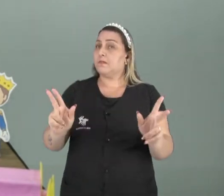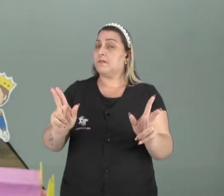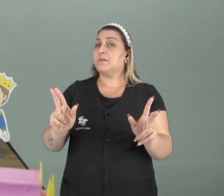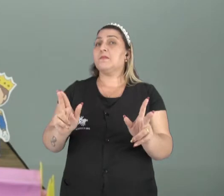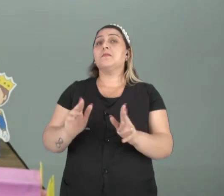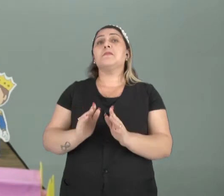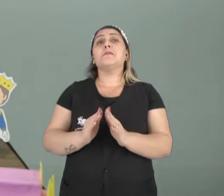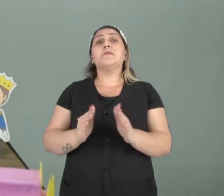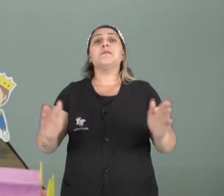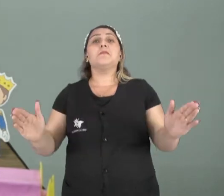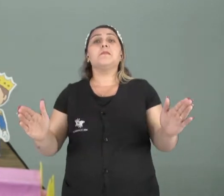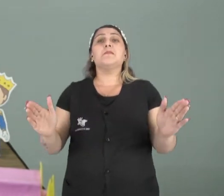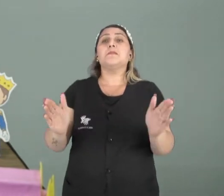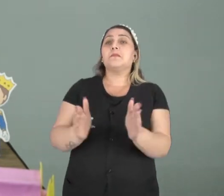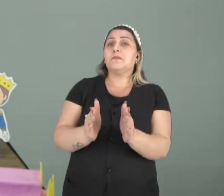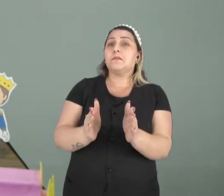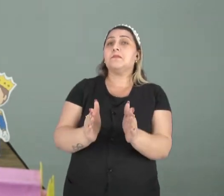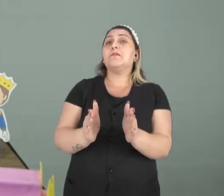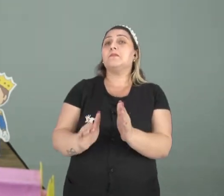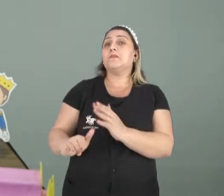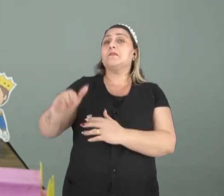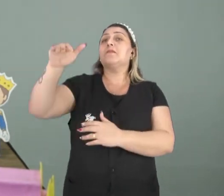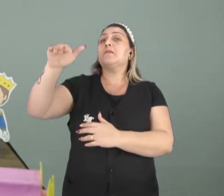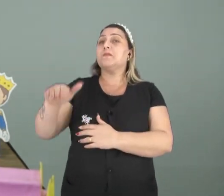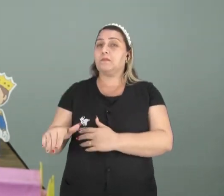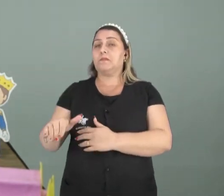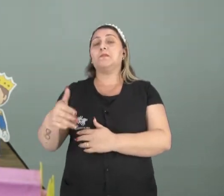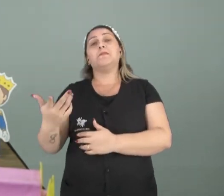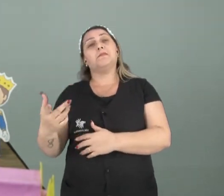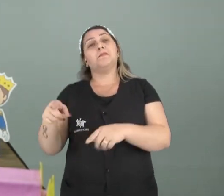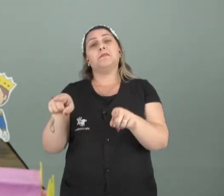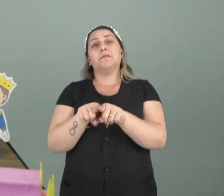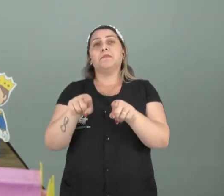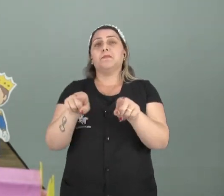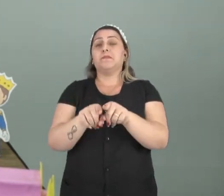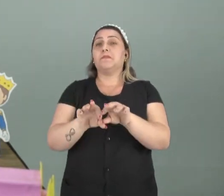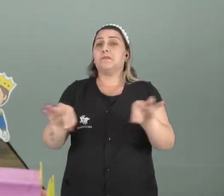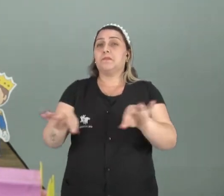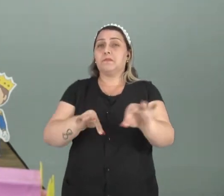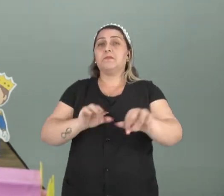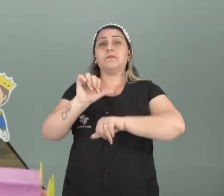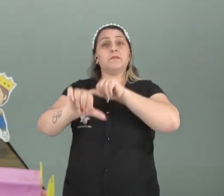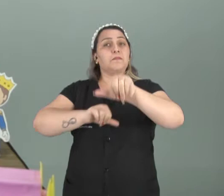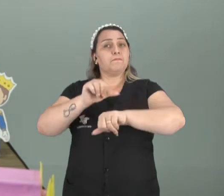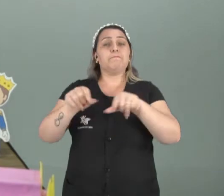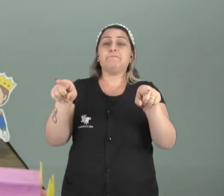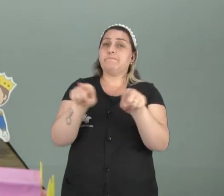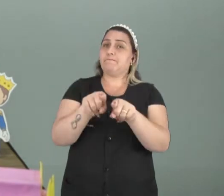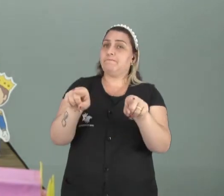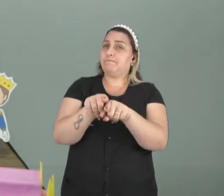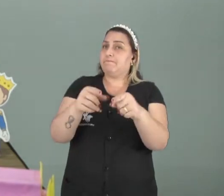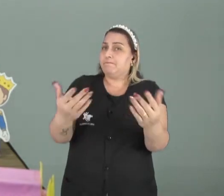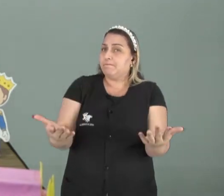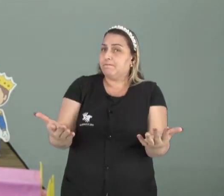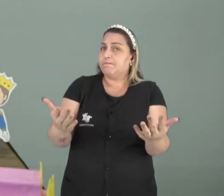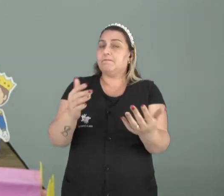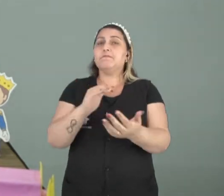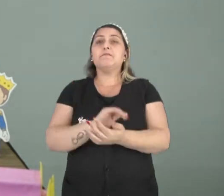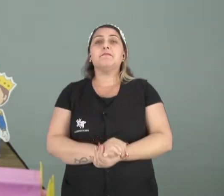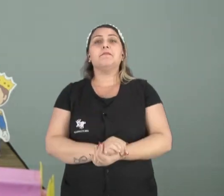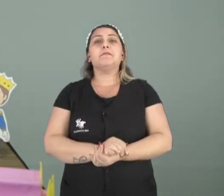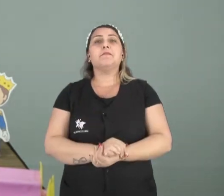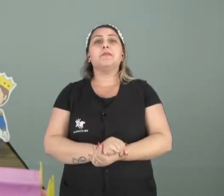são maiores, outras são menores. Automaticamente, essas medidas vão o quê? Mudar. Isso